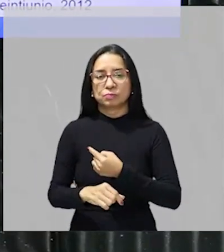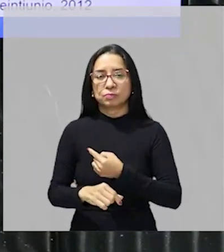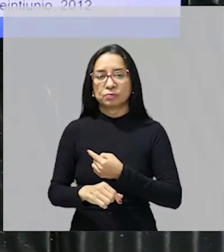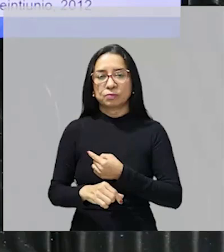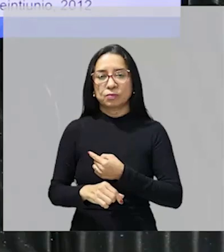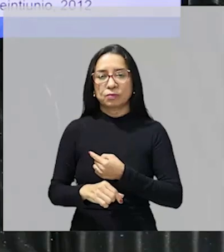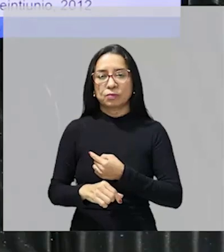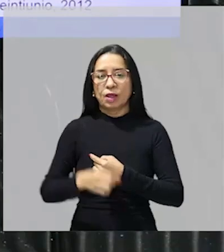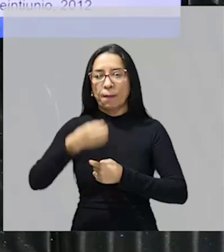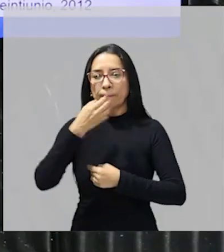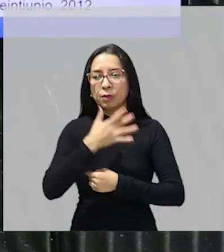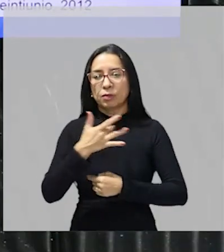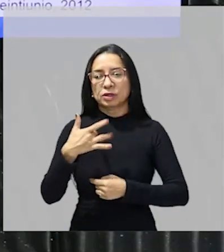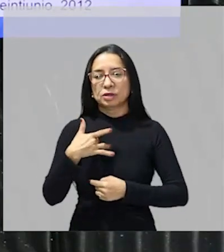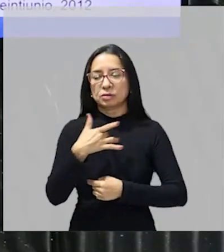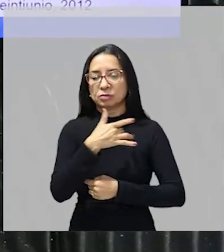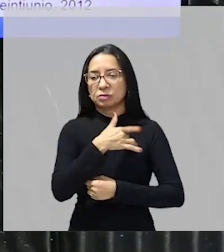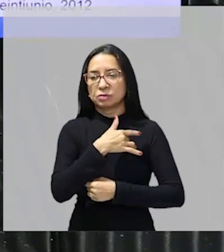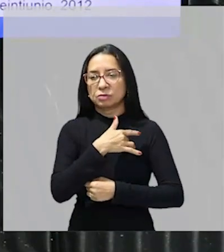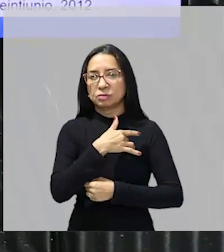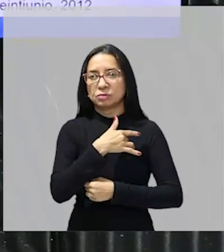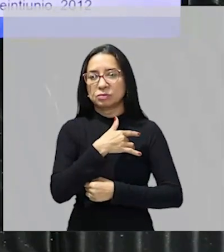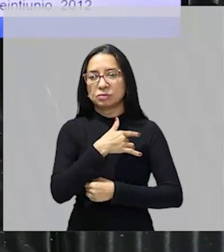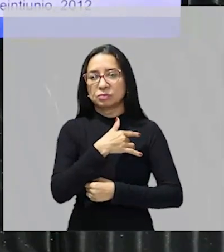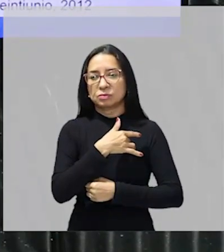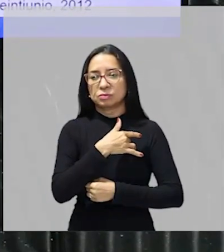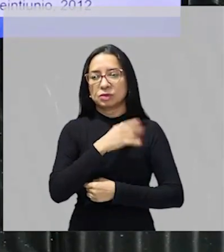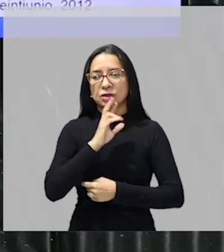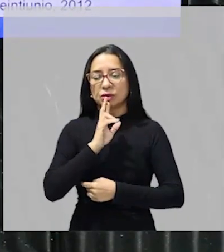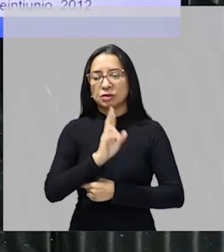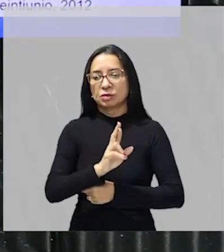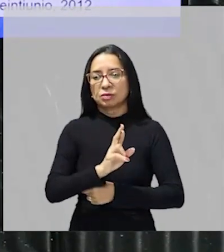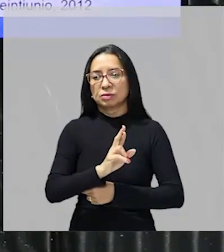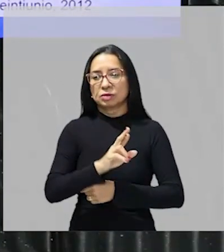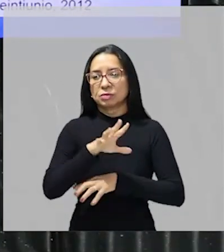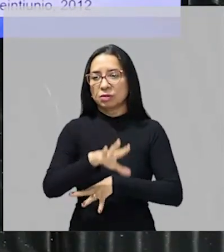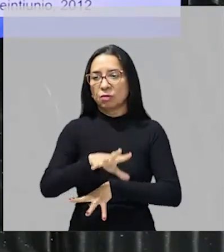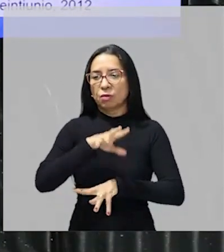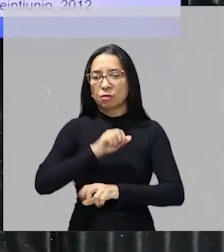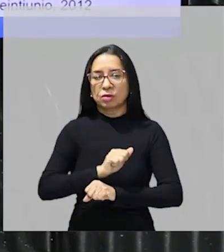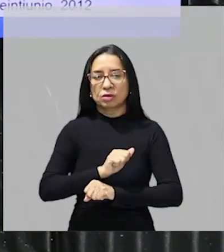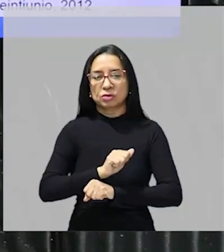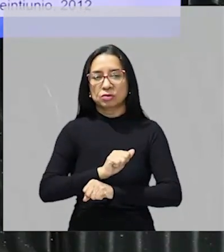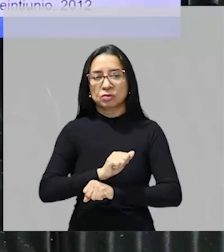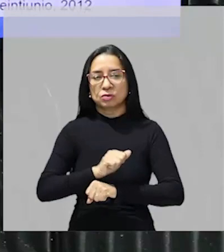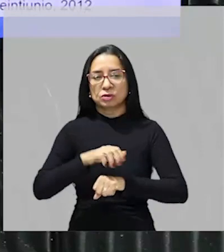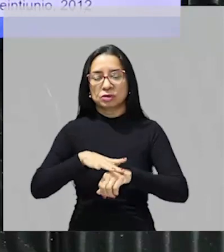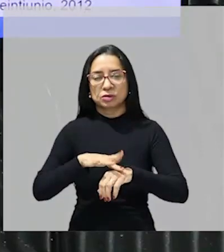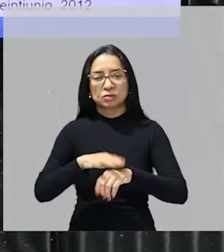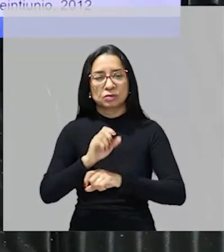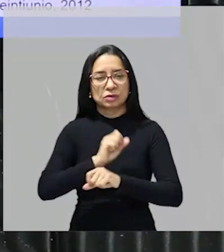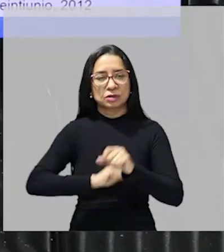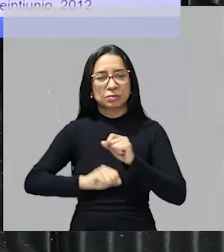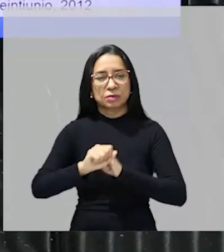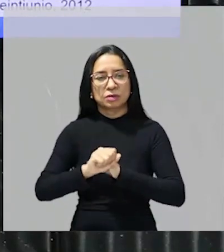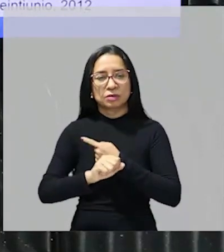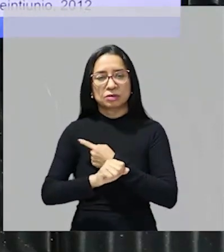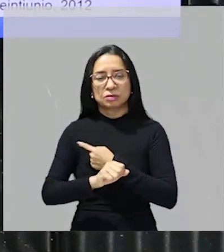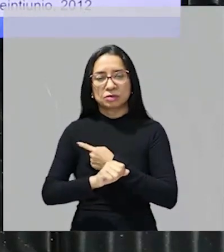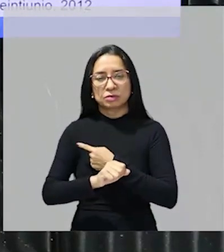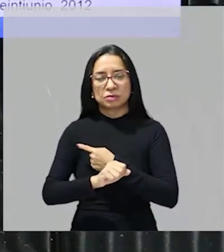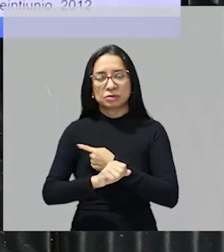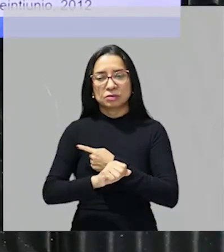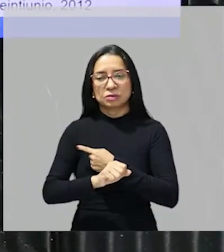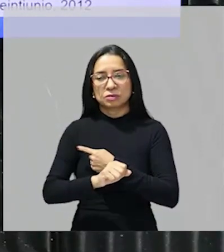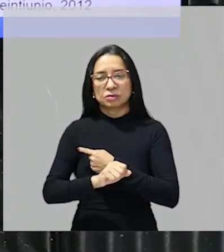A boa saúde deles acabou resultando na mais contagiosa das pestes. Que peste contagiosa foi essa, professora?